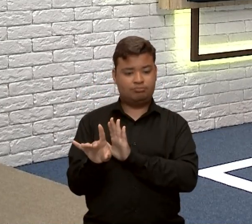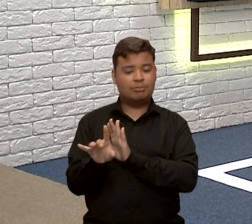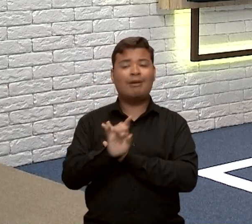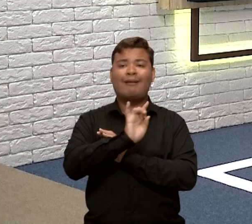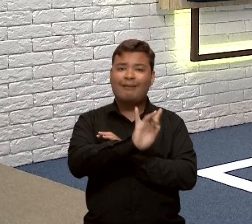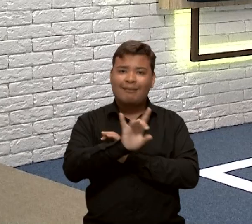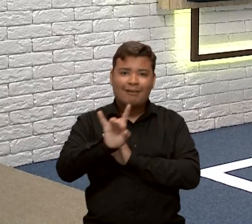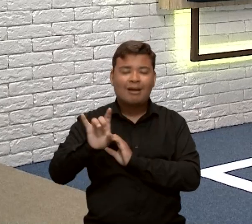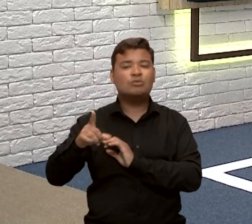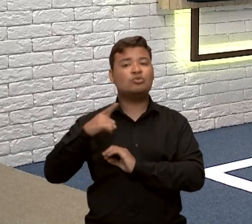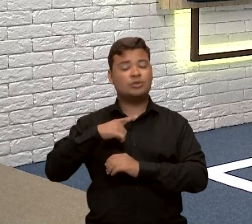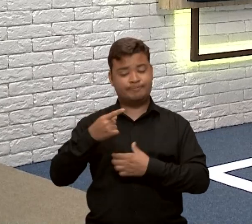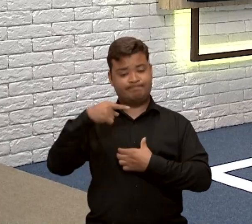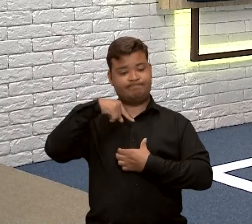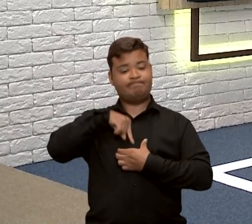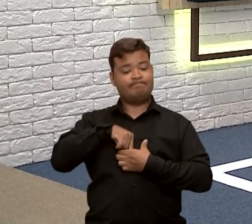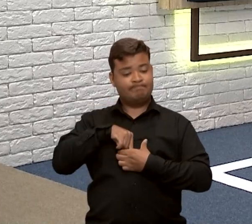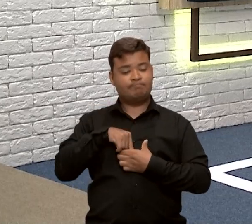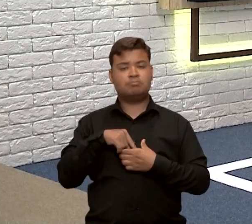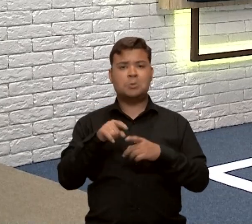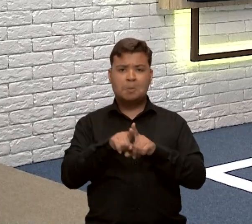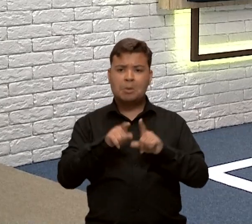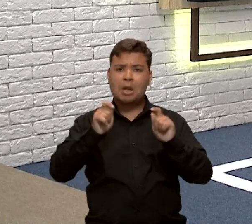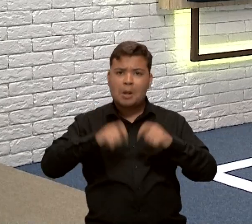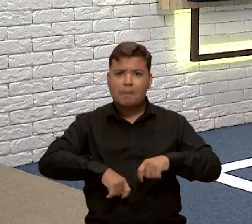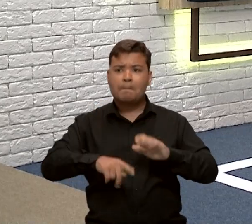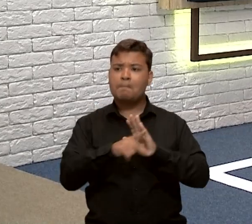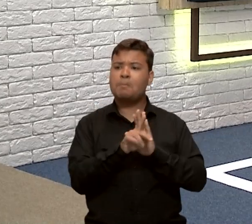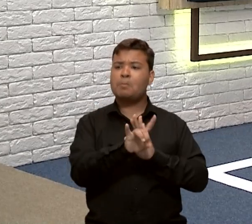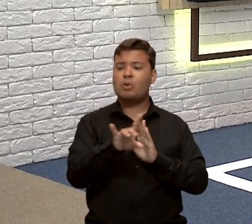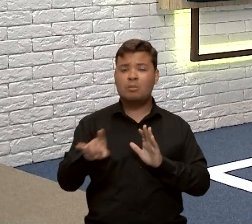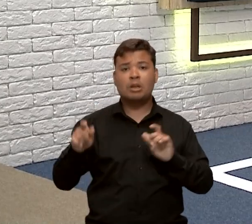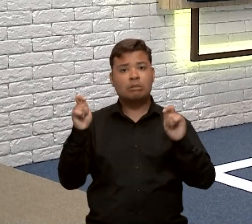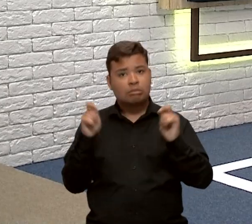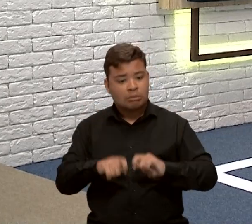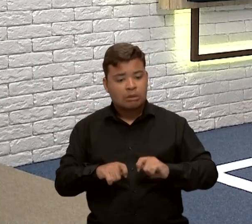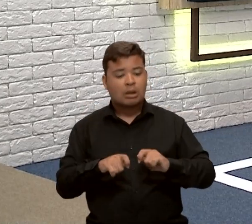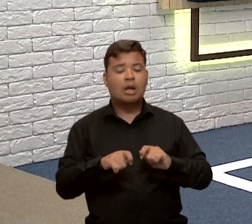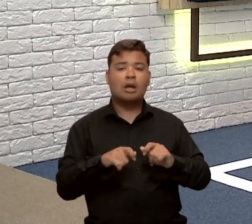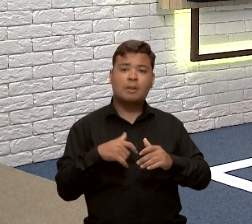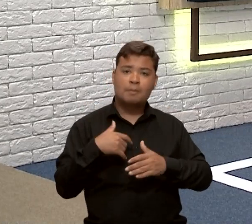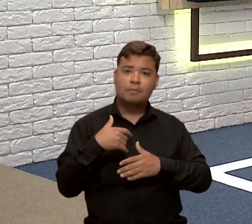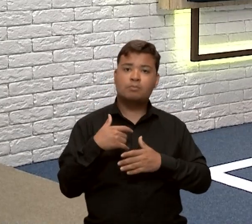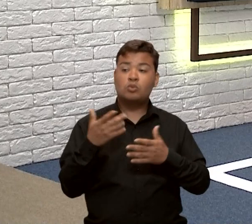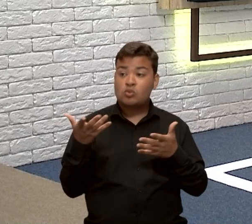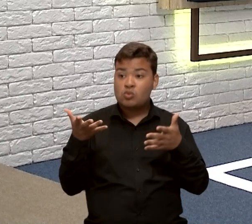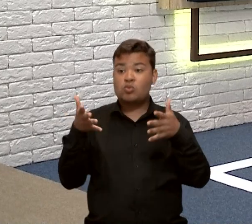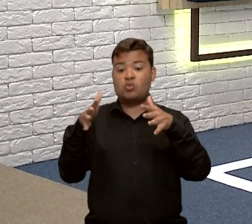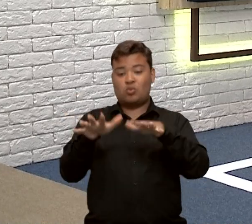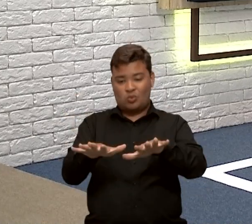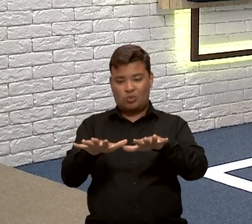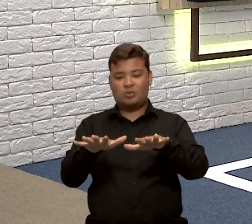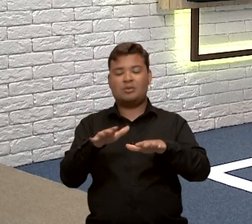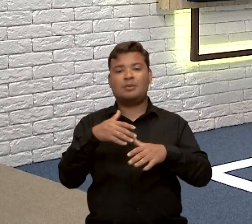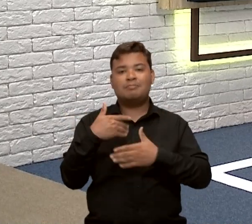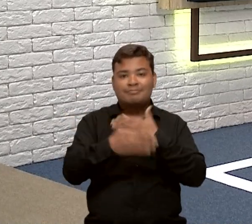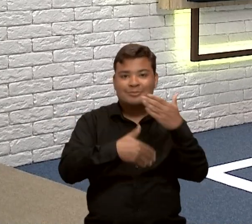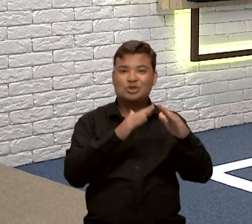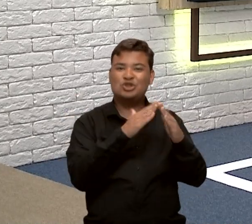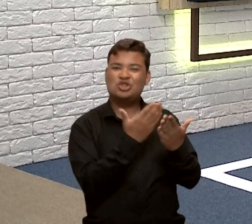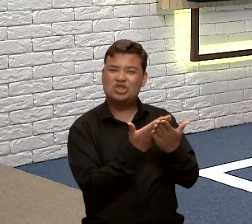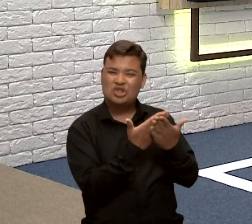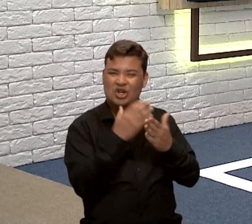sua necessidade para ser bem incluída nesse processo, né, da escolarização. Quase que a palavra não